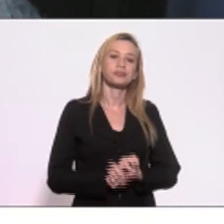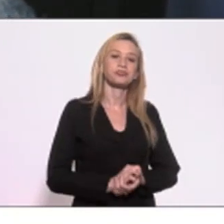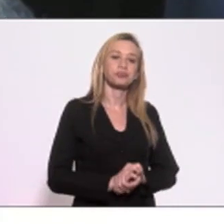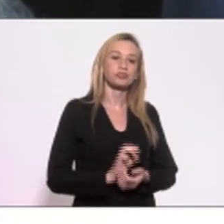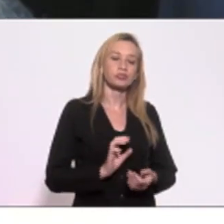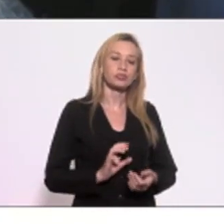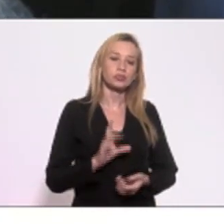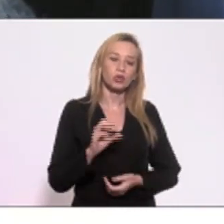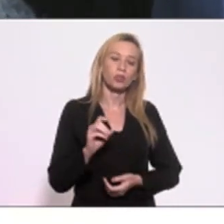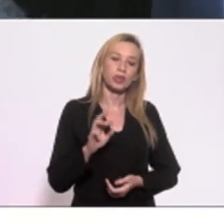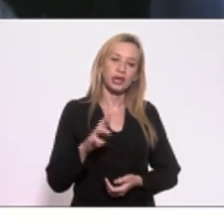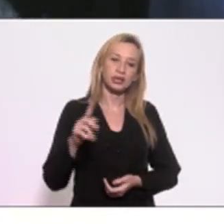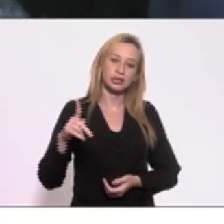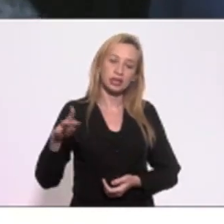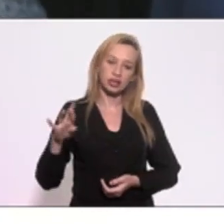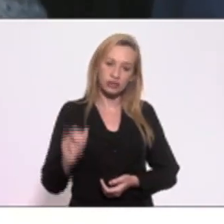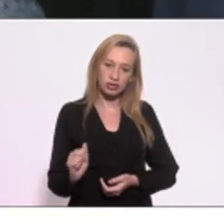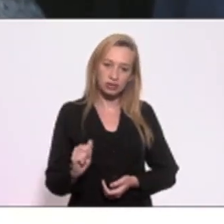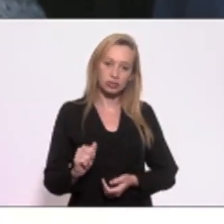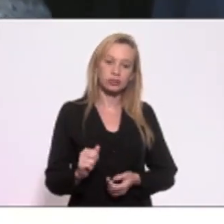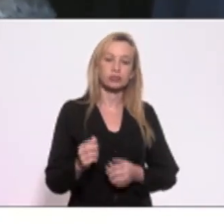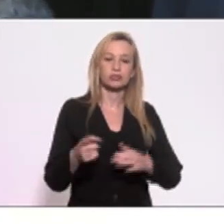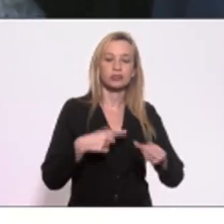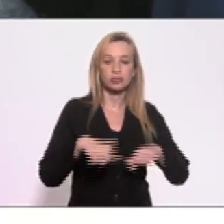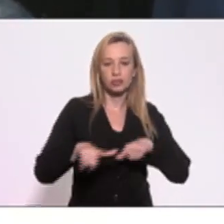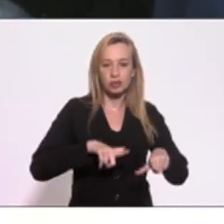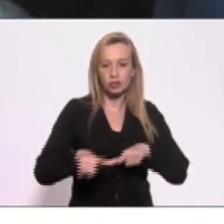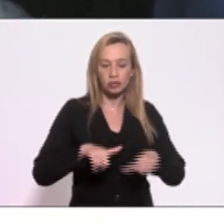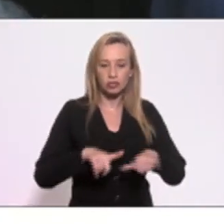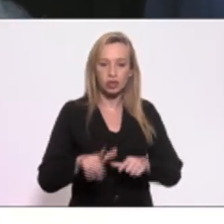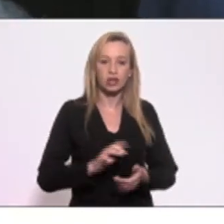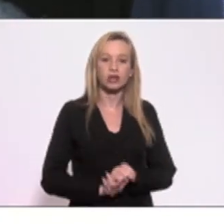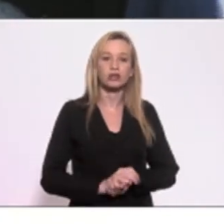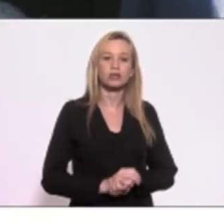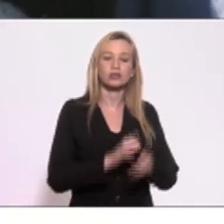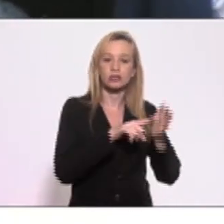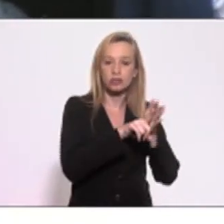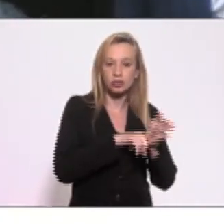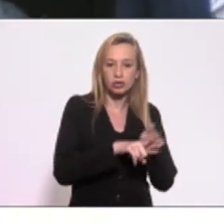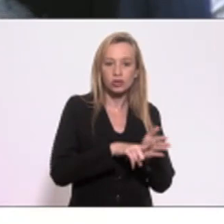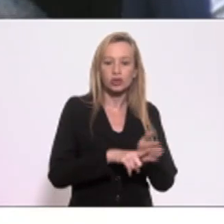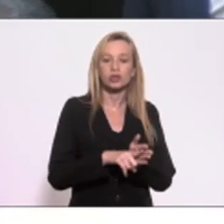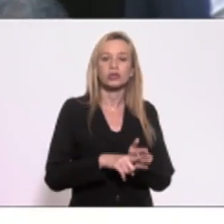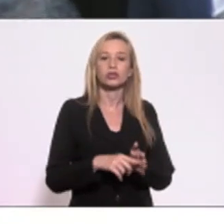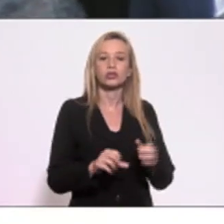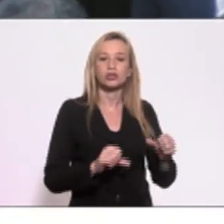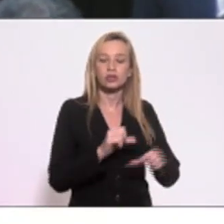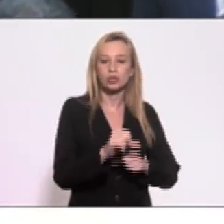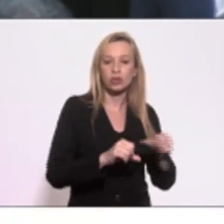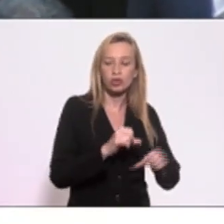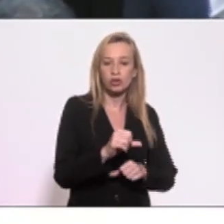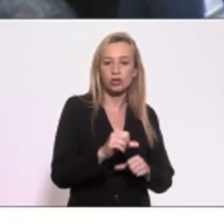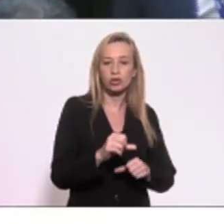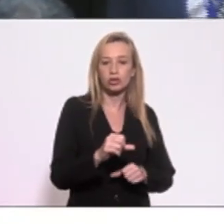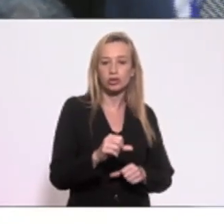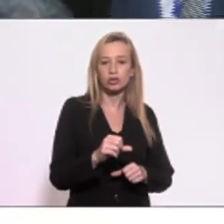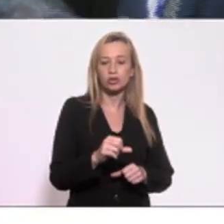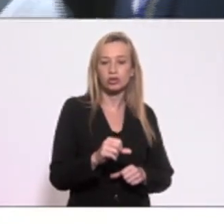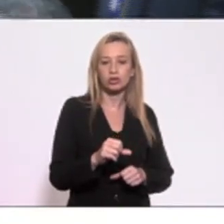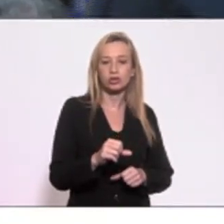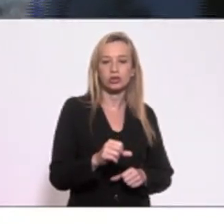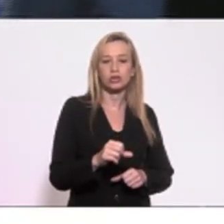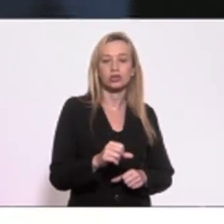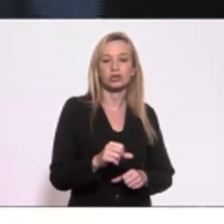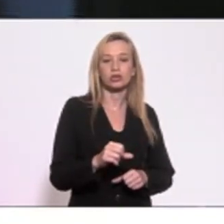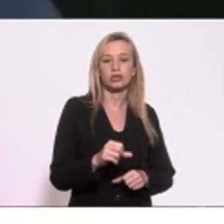cooperativas promovam serviços de proteção veicular e realizarem vistoria veicular nos casos de troca de propriedade